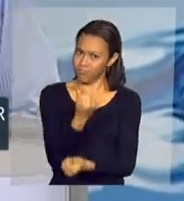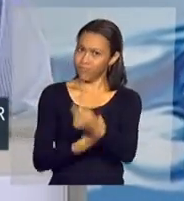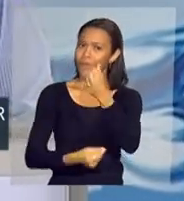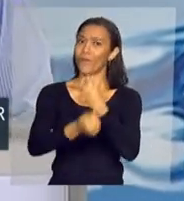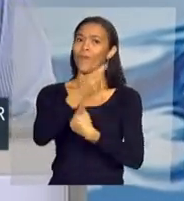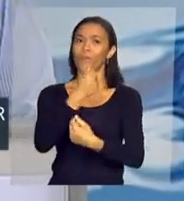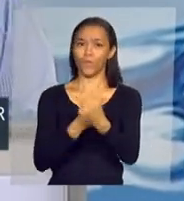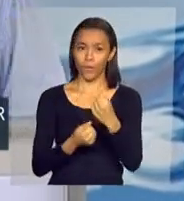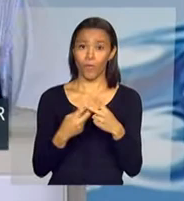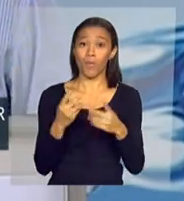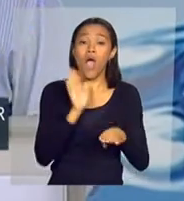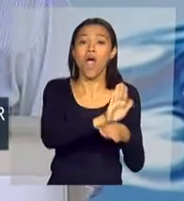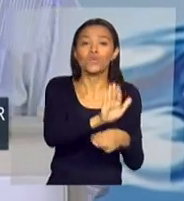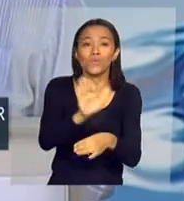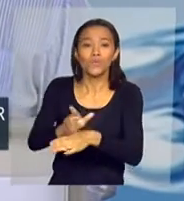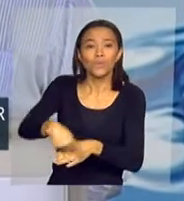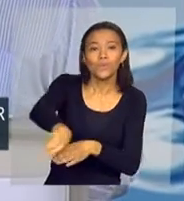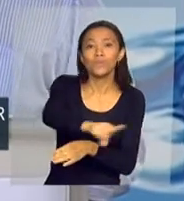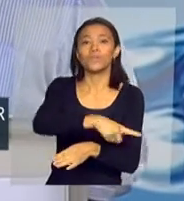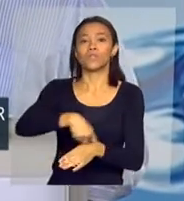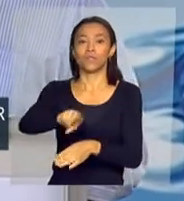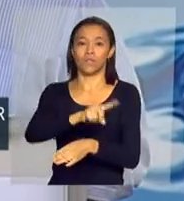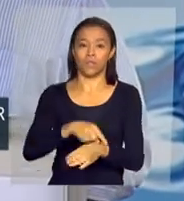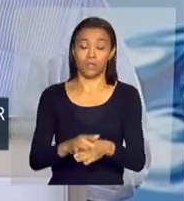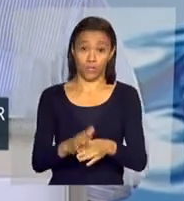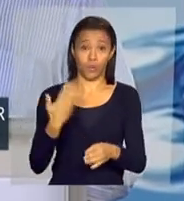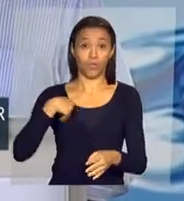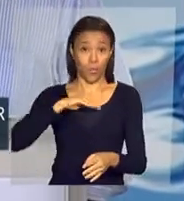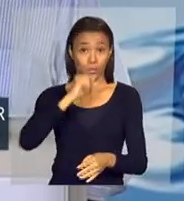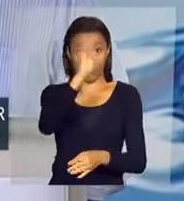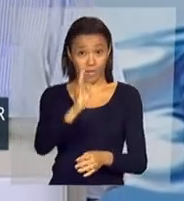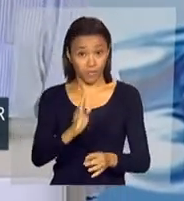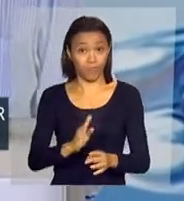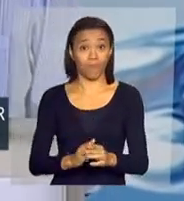de destaque do contexto internacional o nosso Brasil.